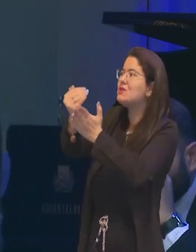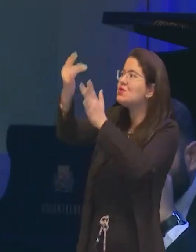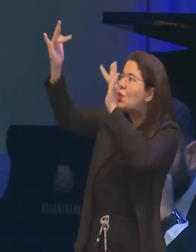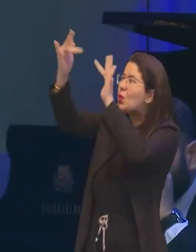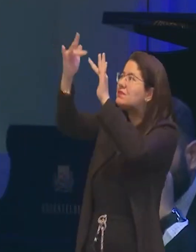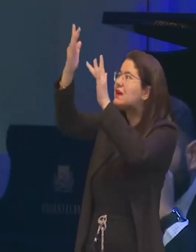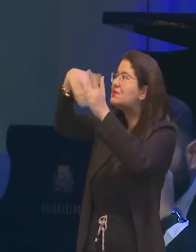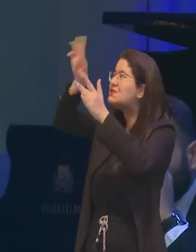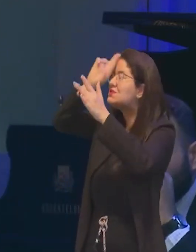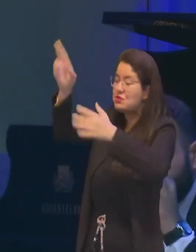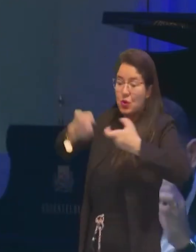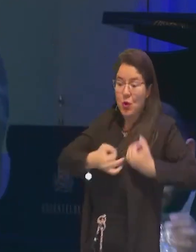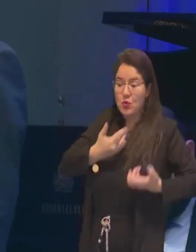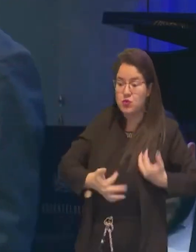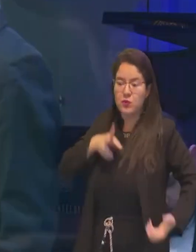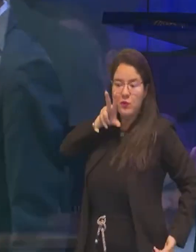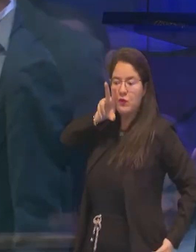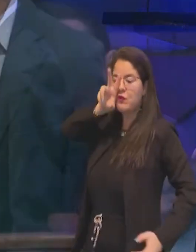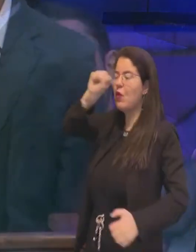Deus.